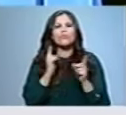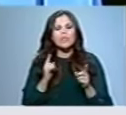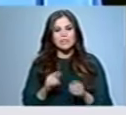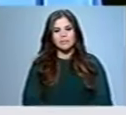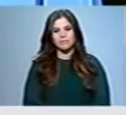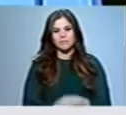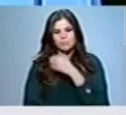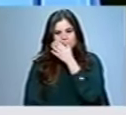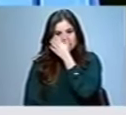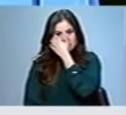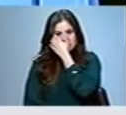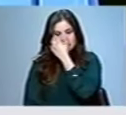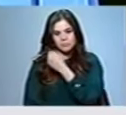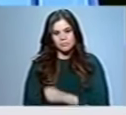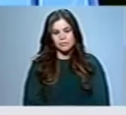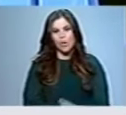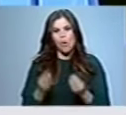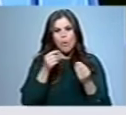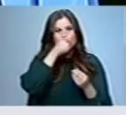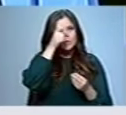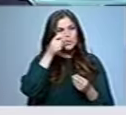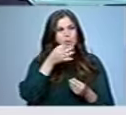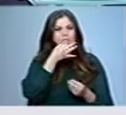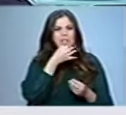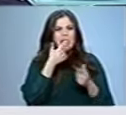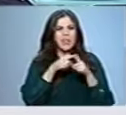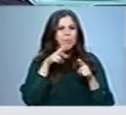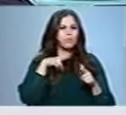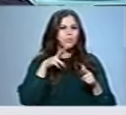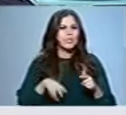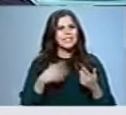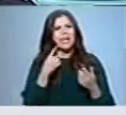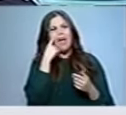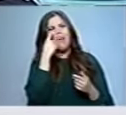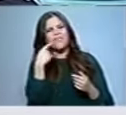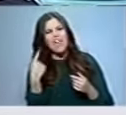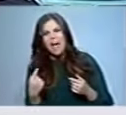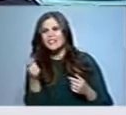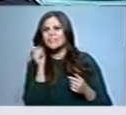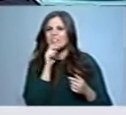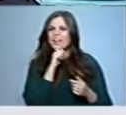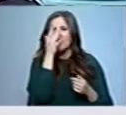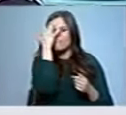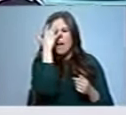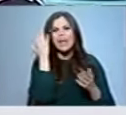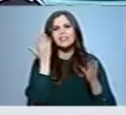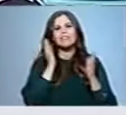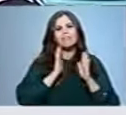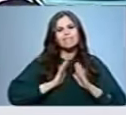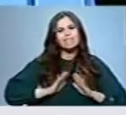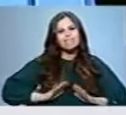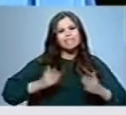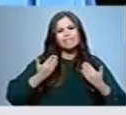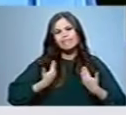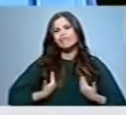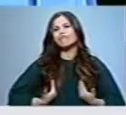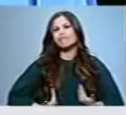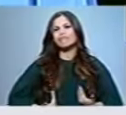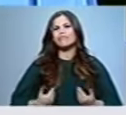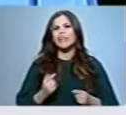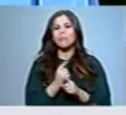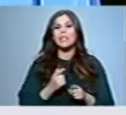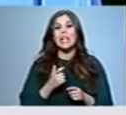não sei se é por... Tanta gente a falar português, não seria a viagem mais... Mais fácil. Se calhar tranquila, se calhar mais fácil. Se calhar demasiado tranquilo, se calhar por isso